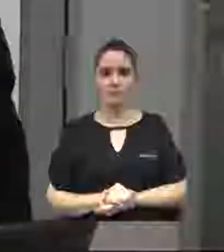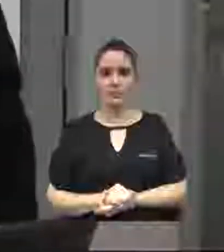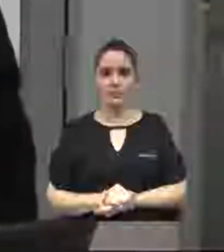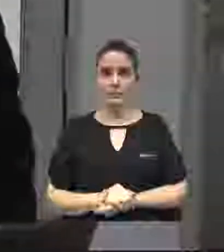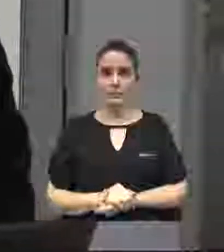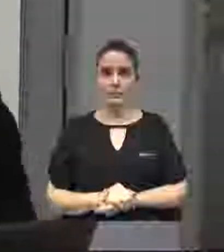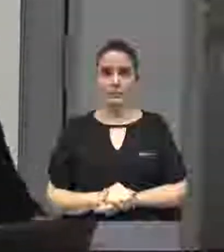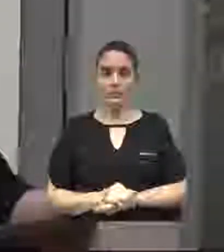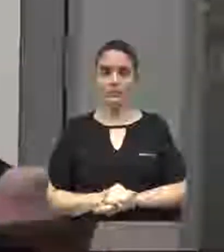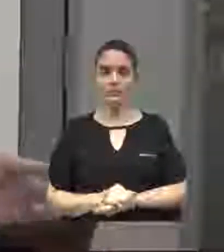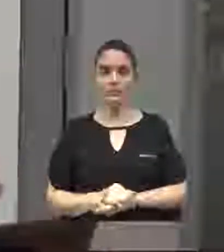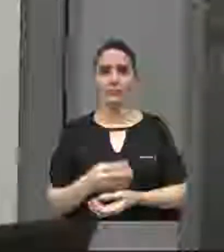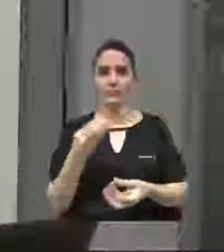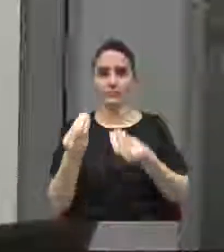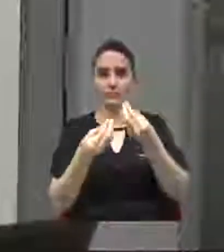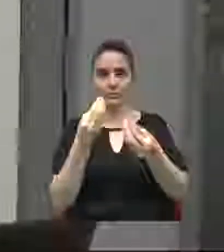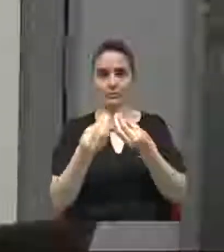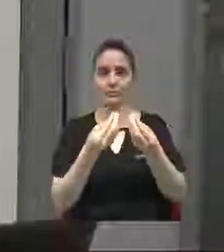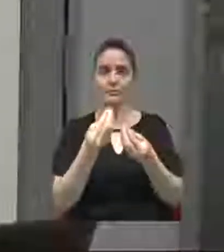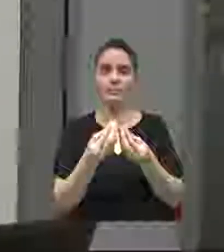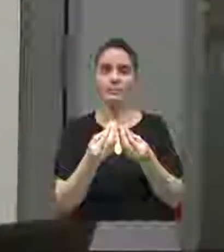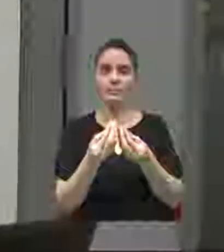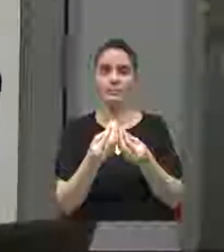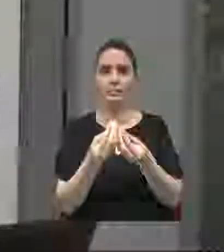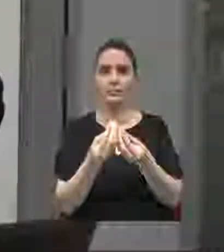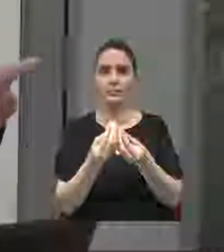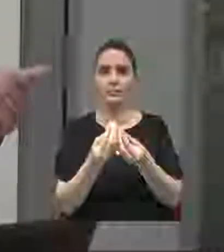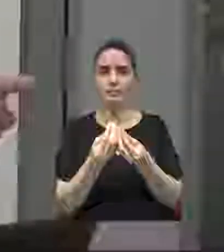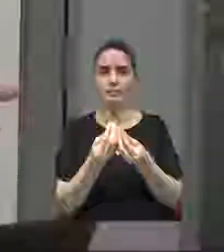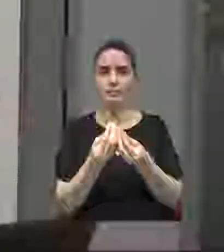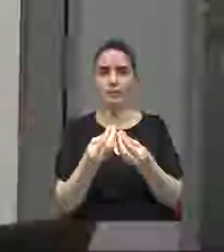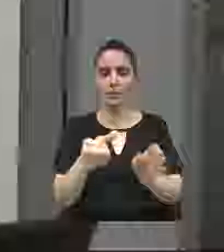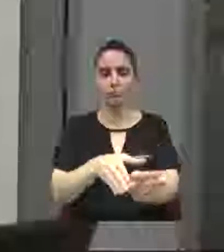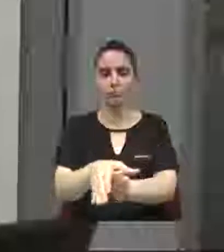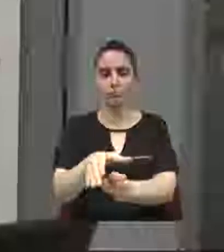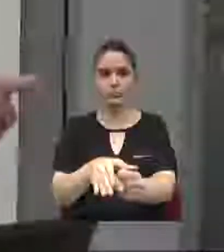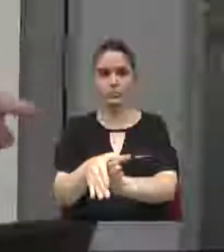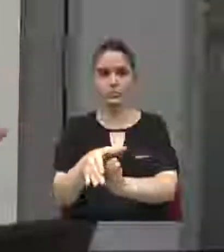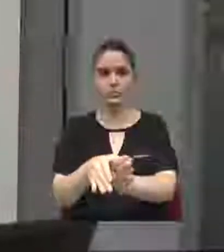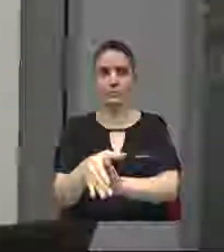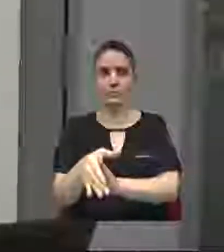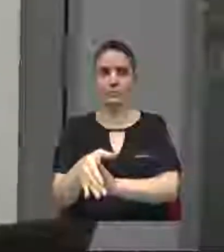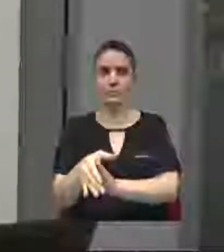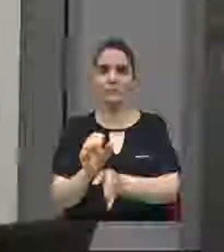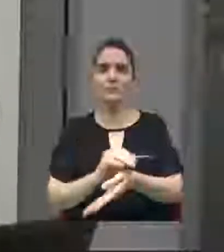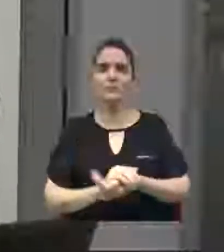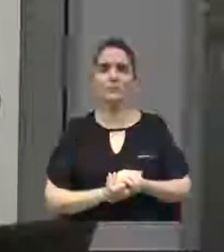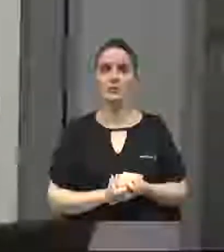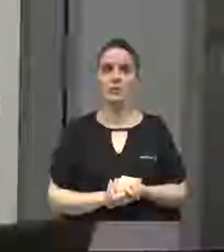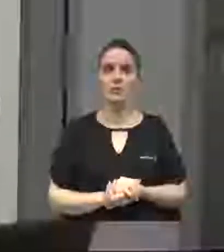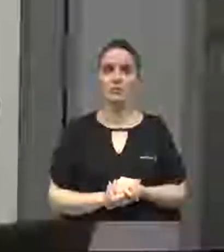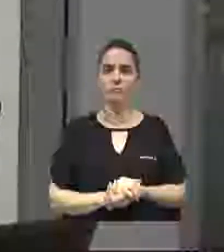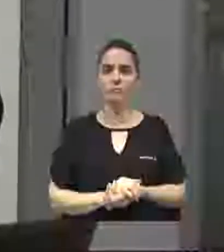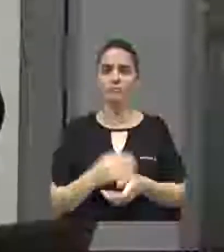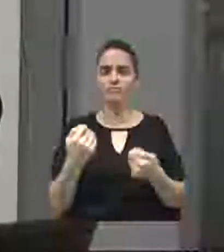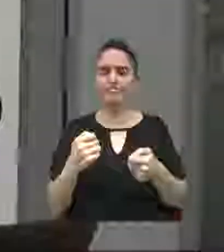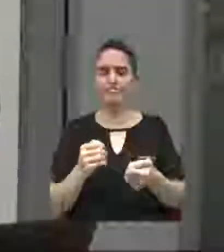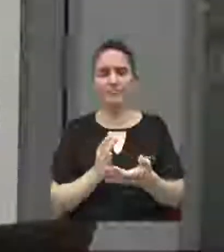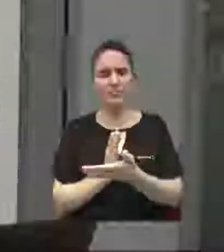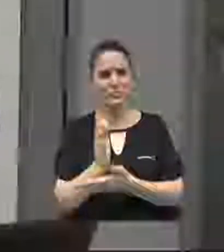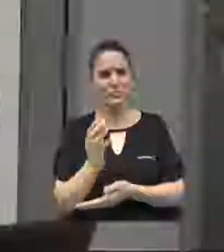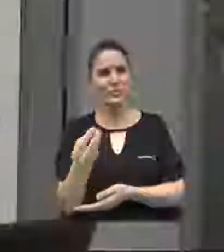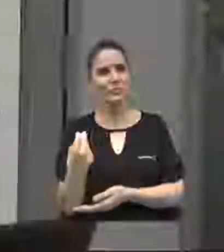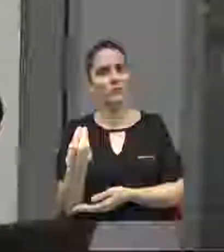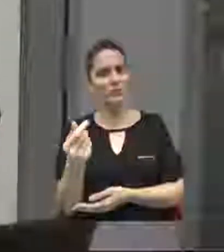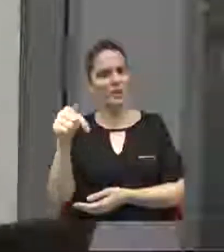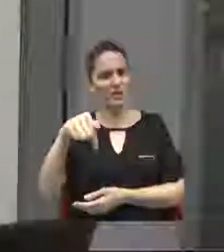de criar instrumentos, de criarmos ferramentas e colocar em prática um projeto de ótima qualidade. Nós aprovamos projetos